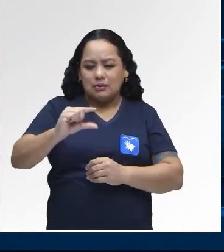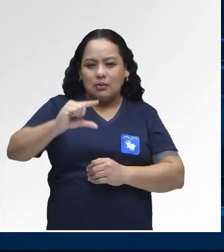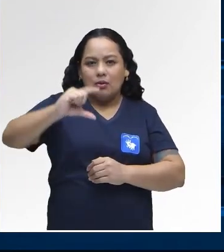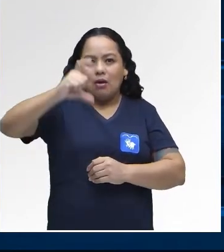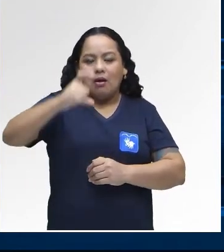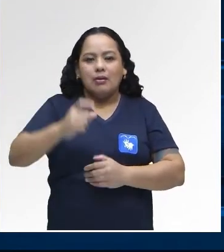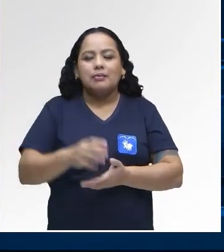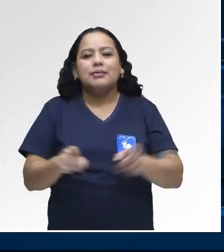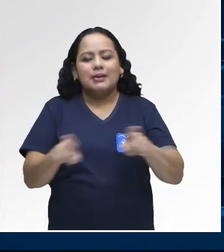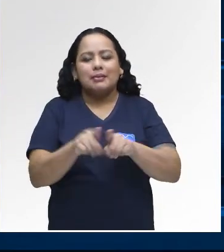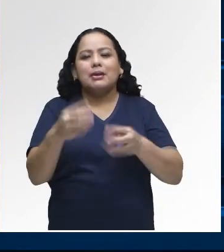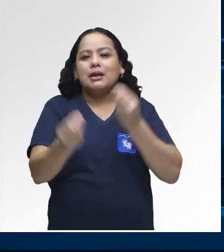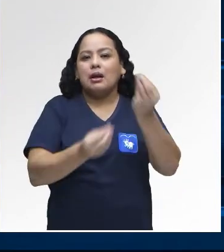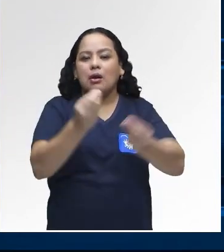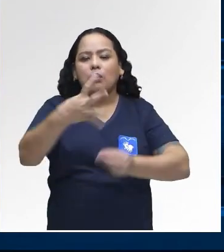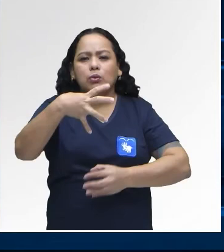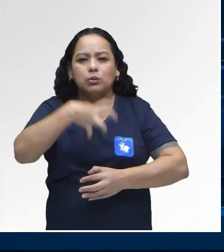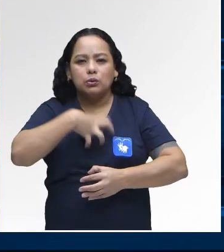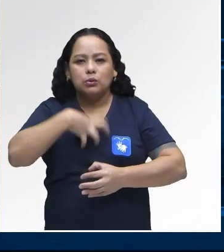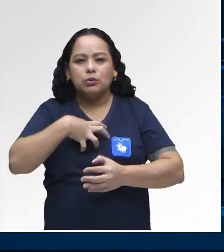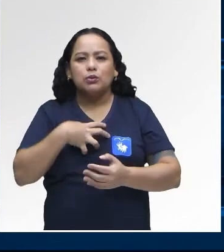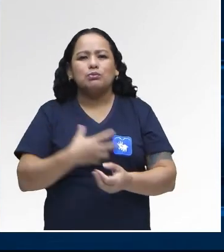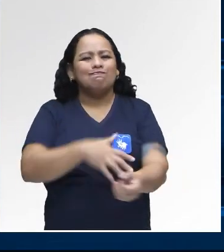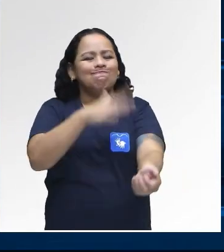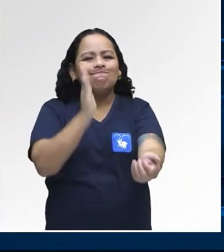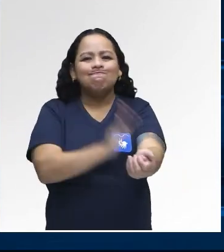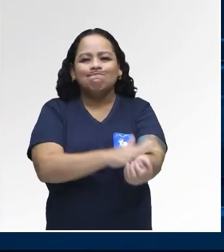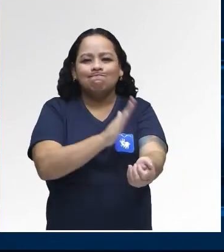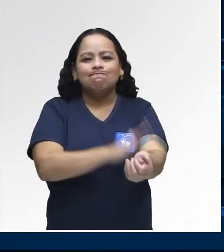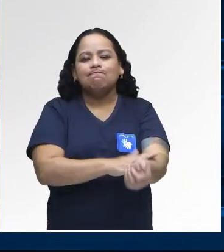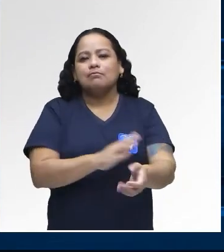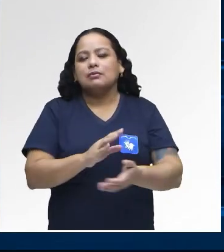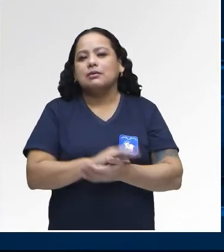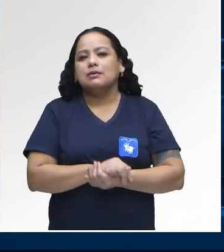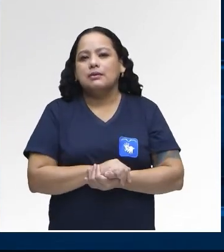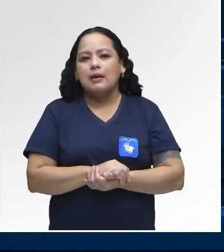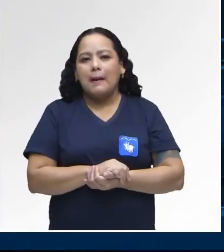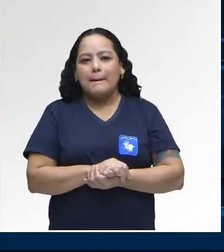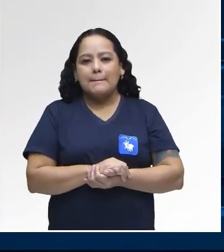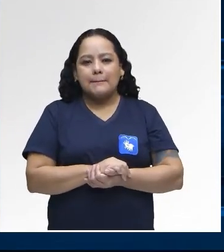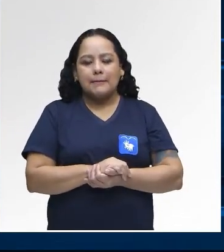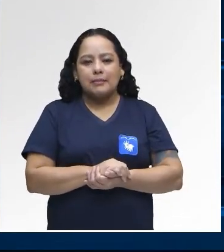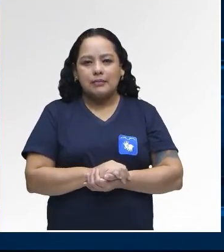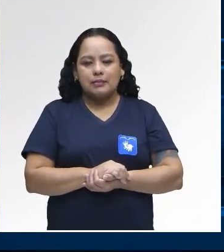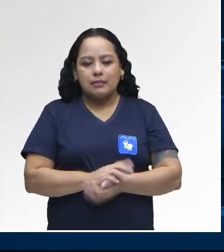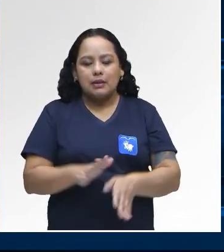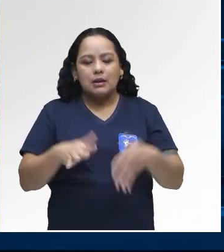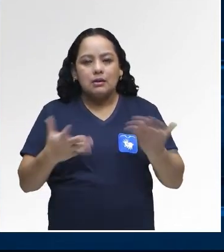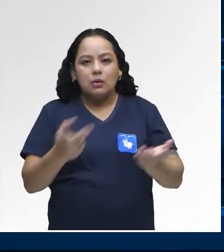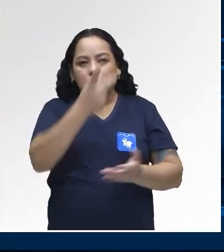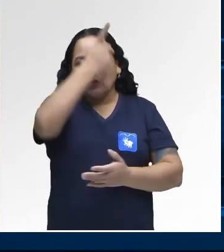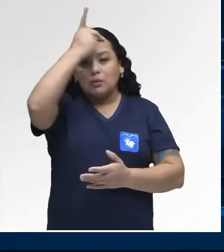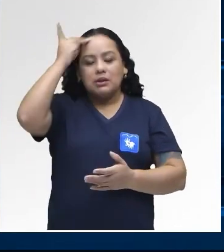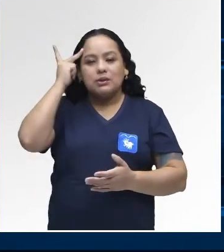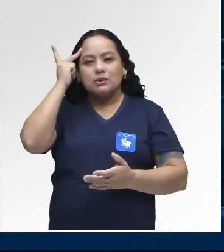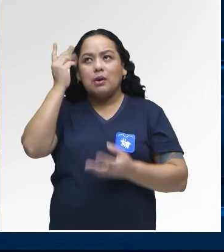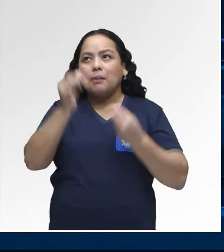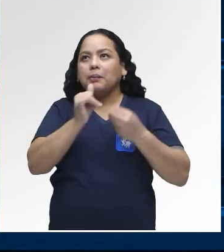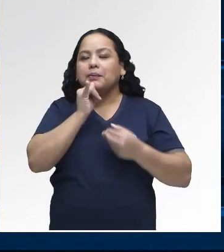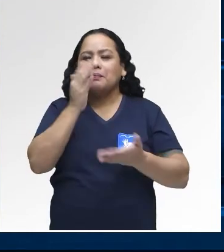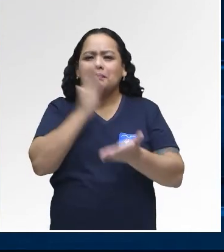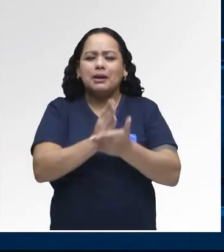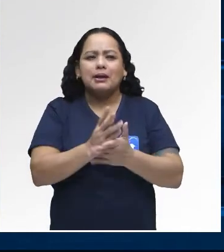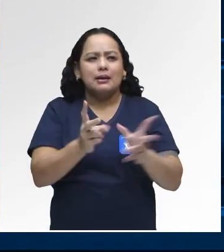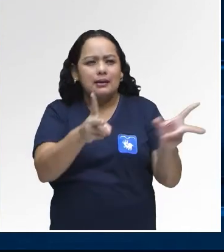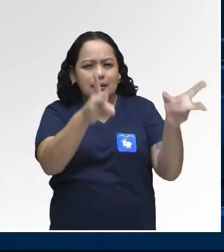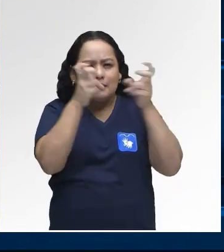sintomas também da dependência química, certo? E quando a pessoa para, quando ela percebe